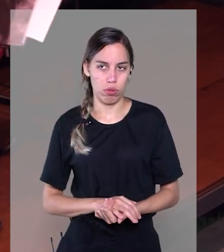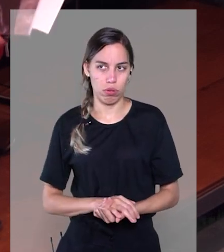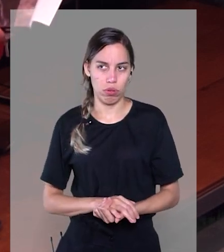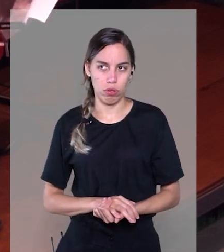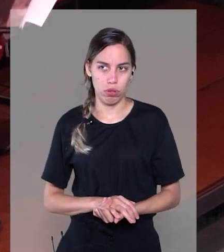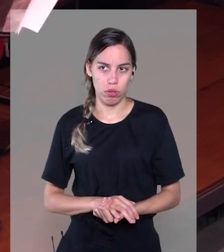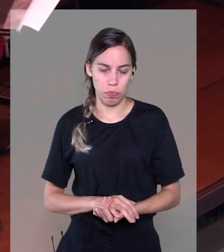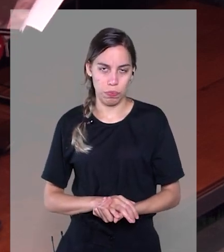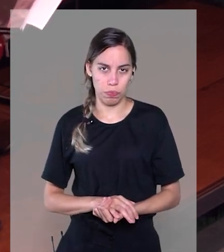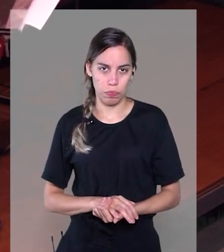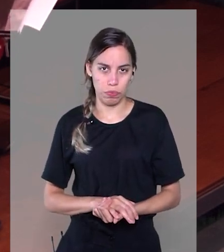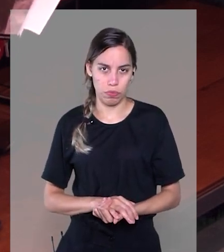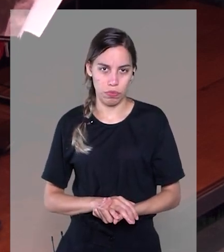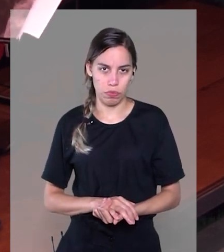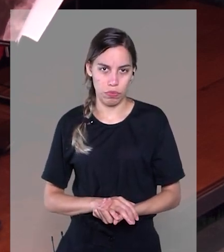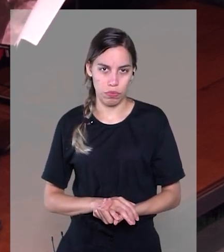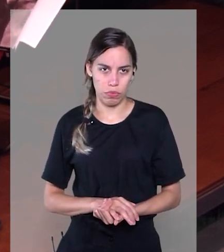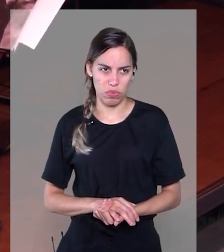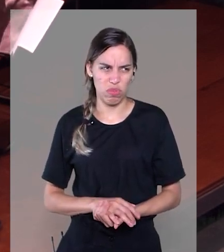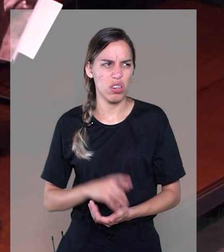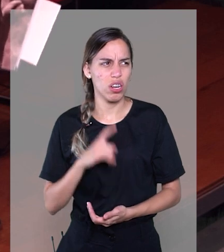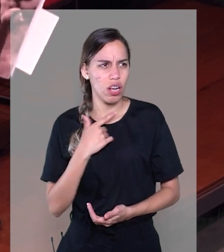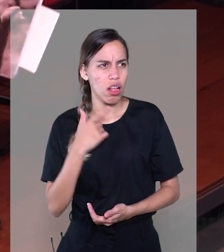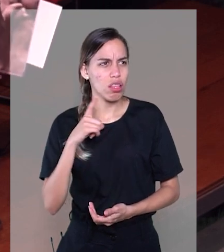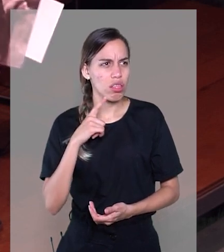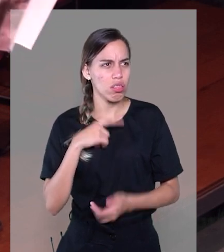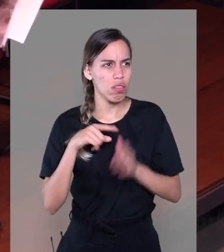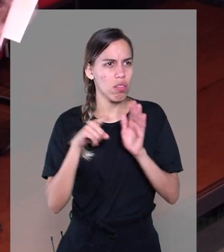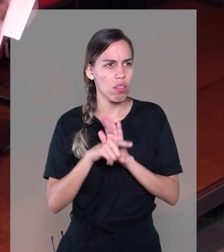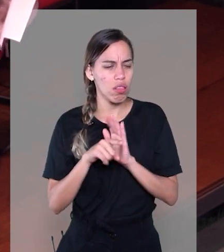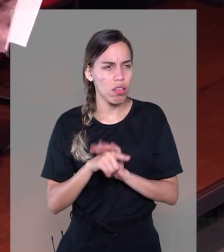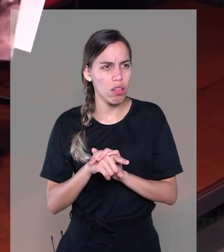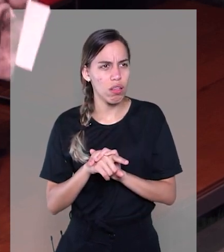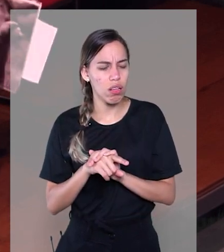bronze. Eu acho que foi a última em bronze que ele fez.